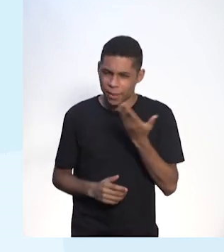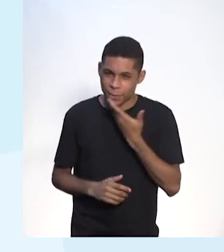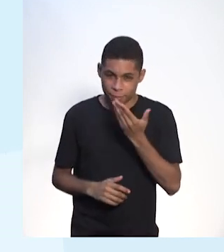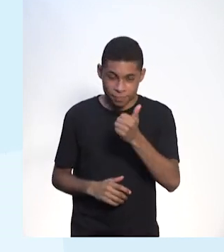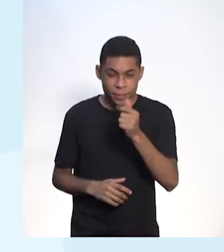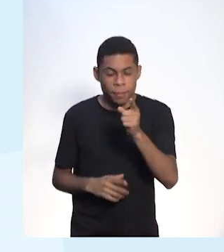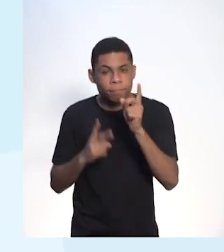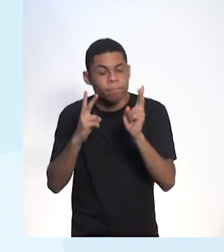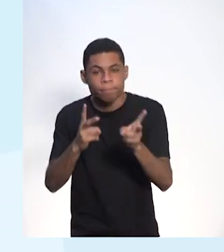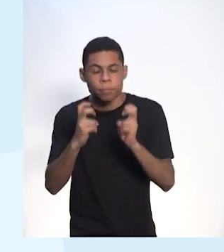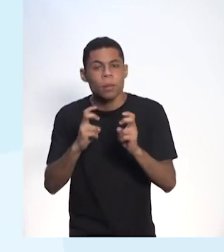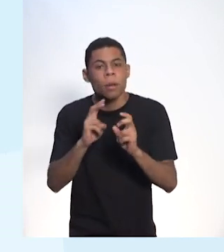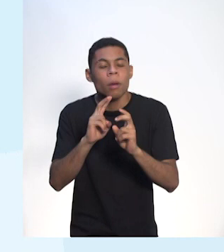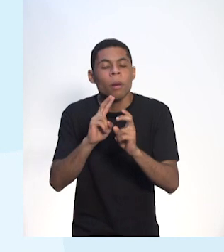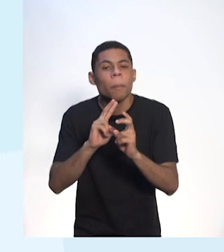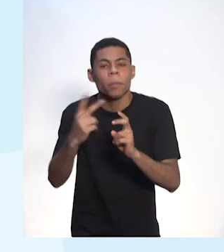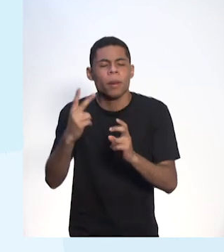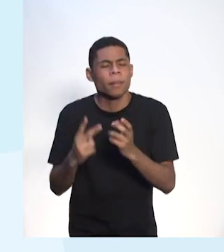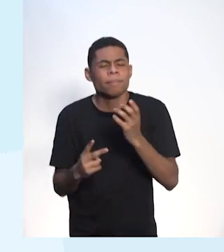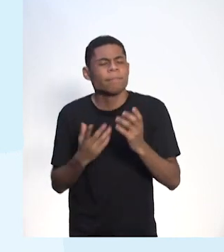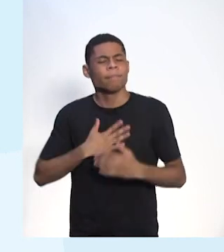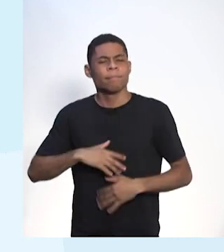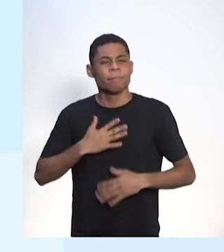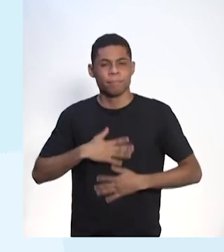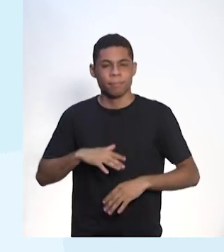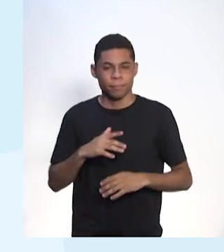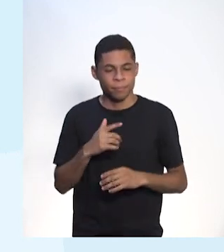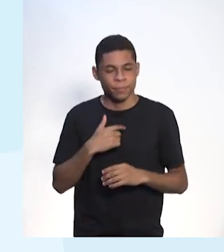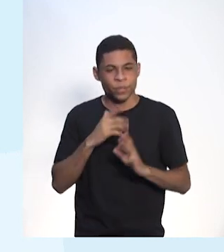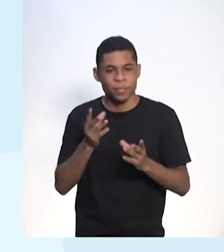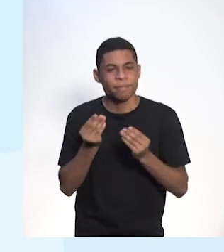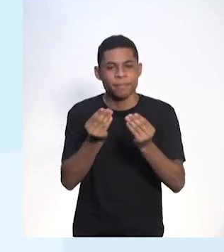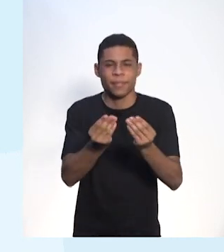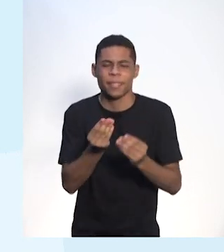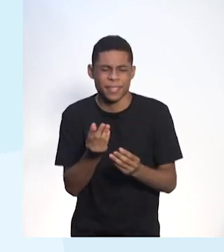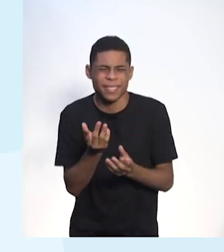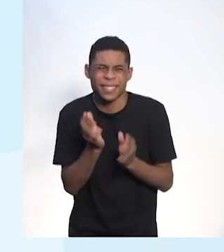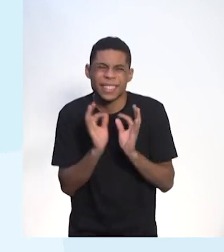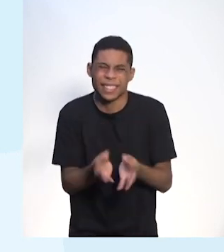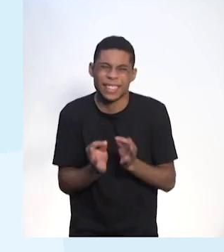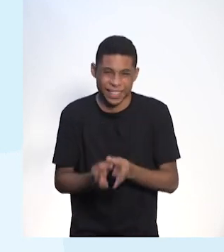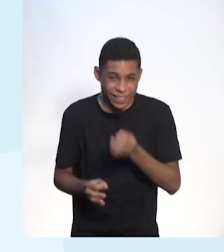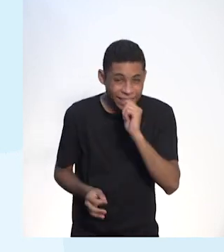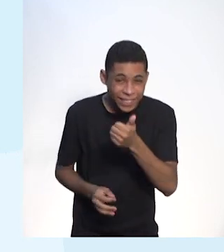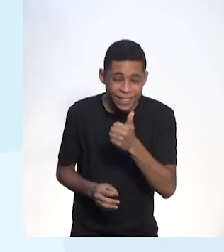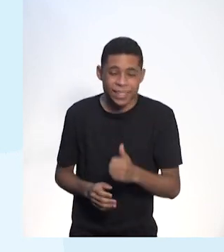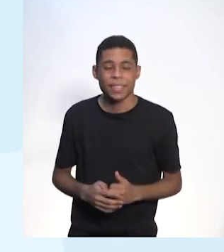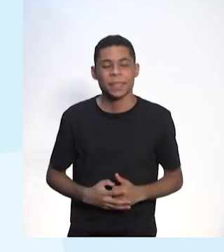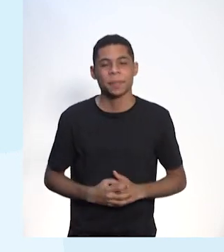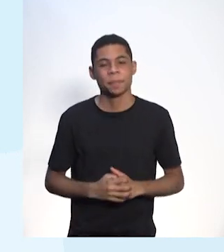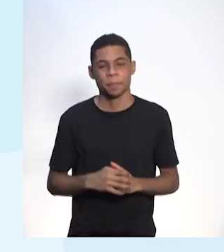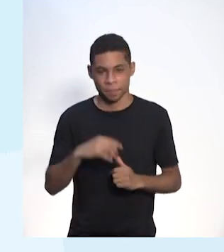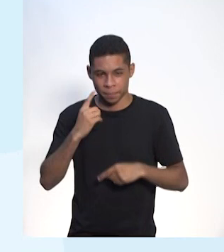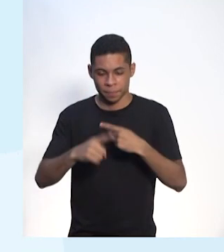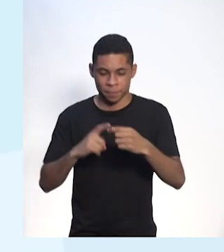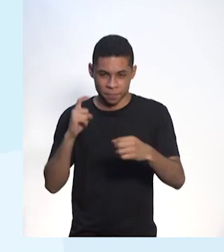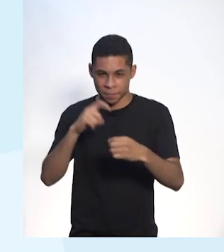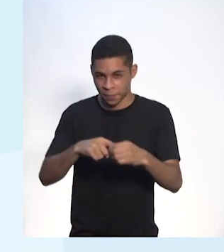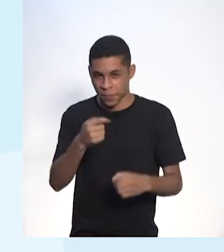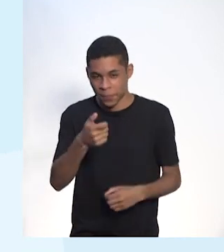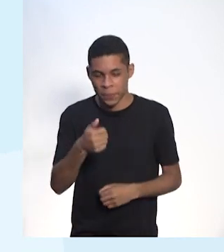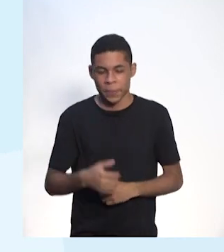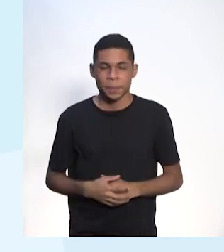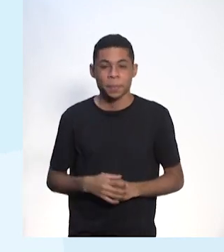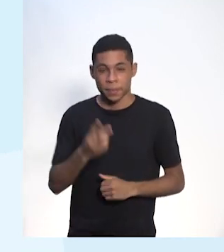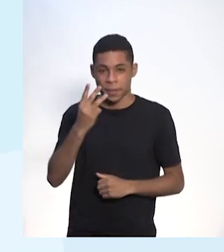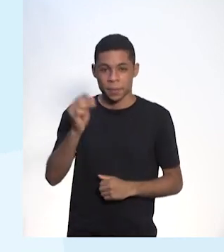Você vai perceber que a multiplicação é muito tranquila, que eu já joguei um valor tranquilo de multiplicar para você aí, tá bom? E a gente volta já